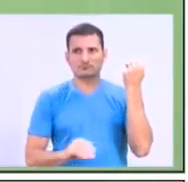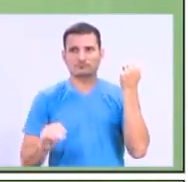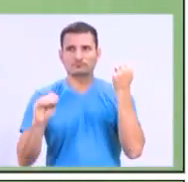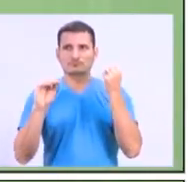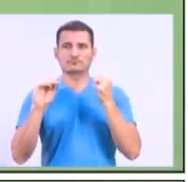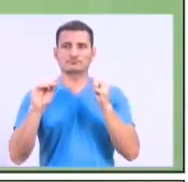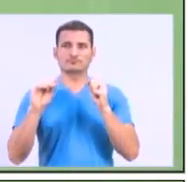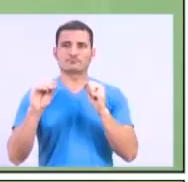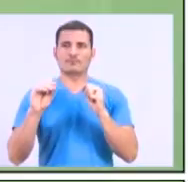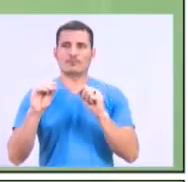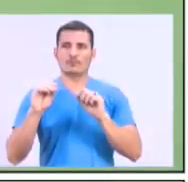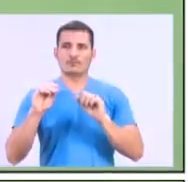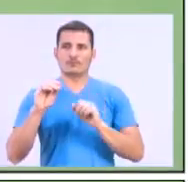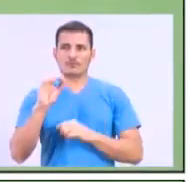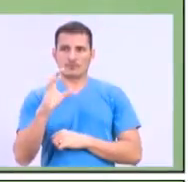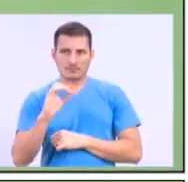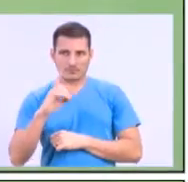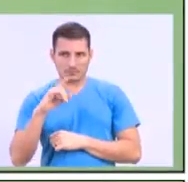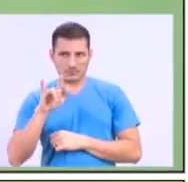código HTML